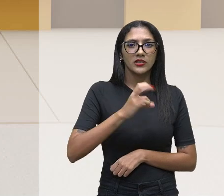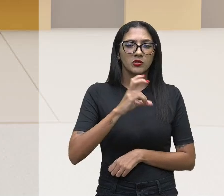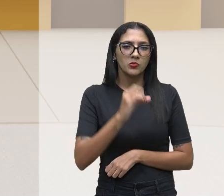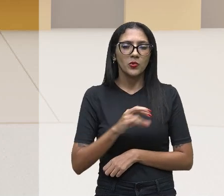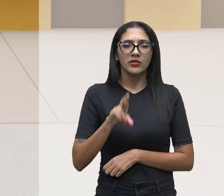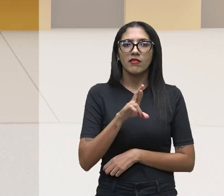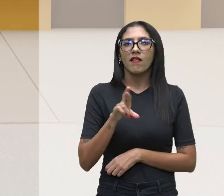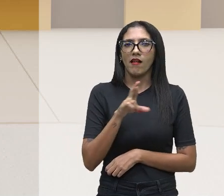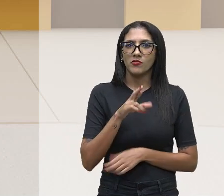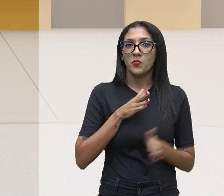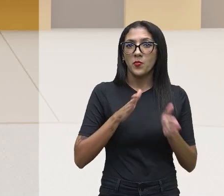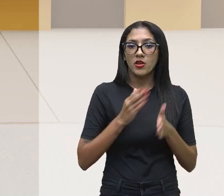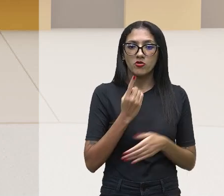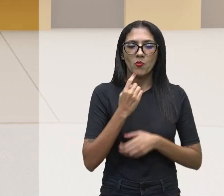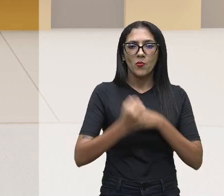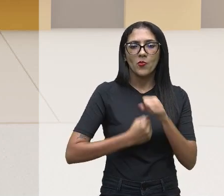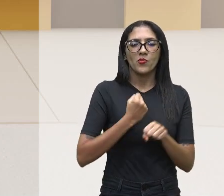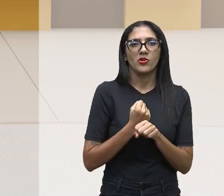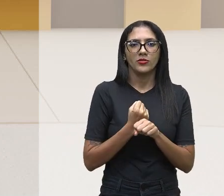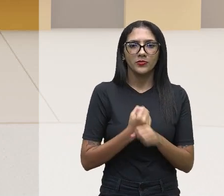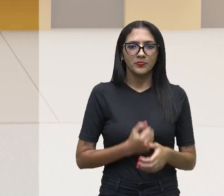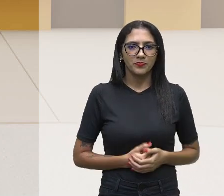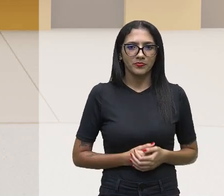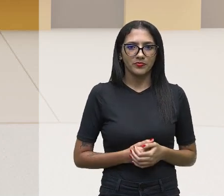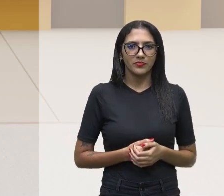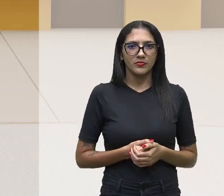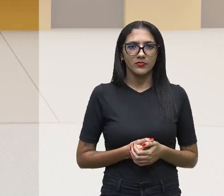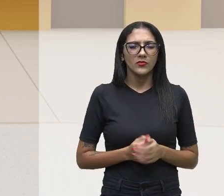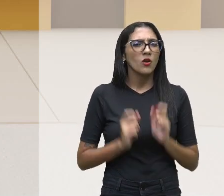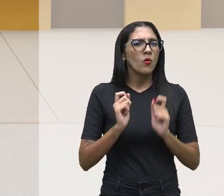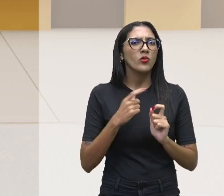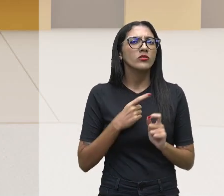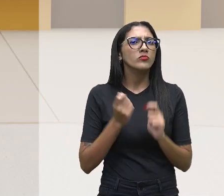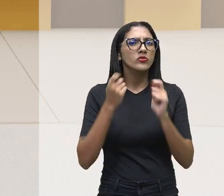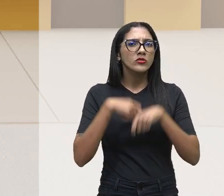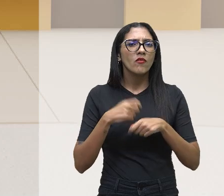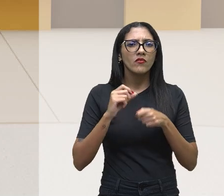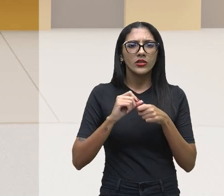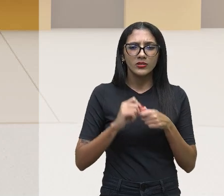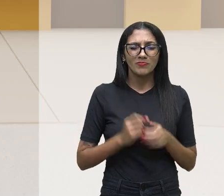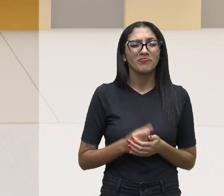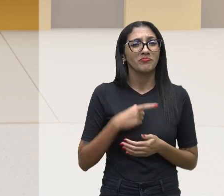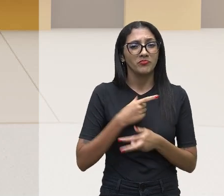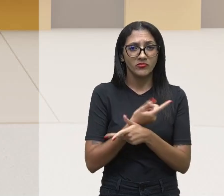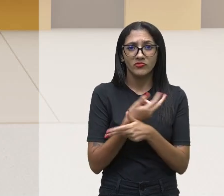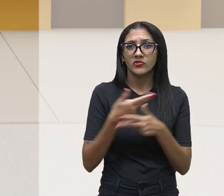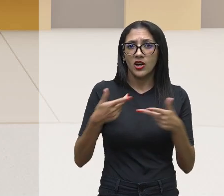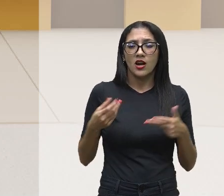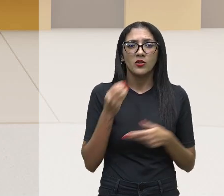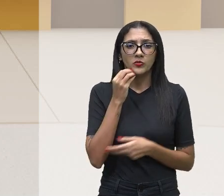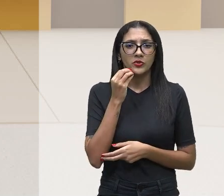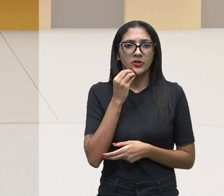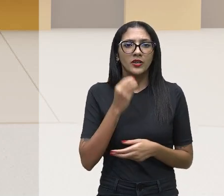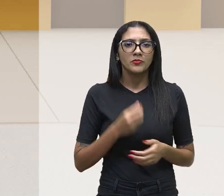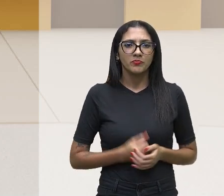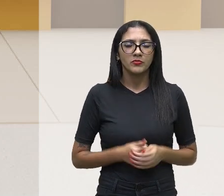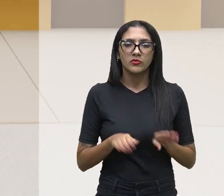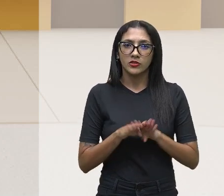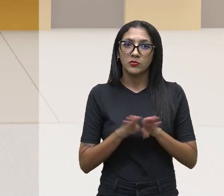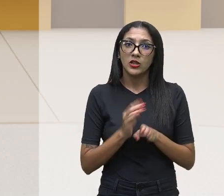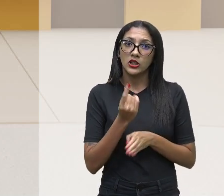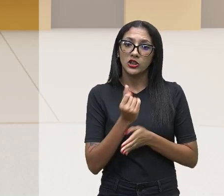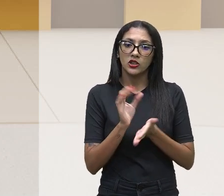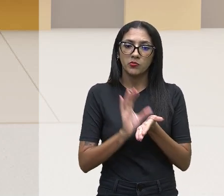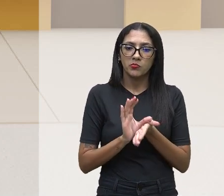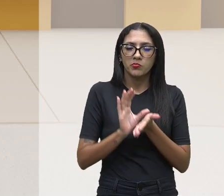3.650 por ano. Olha só, o que dá para fazer com R$ 3.650? Dá para fazer muita coisa, inclusive investir